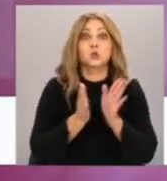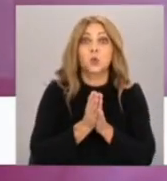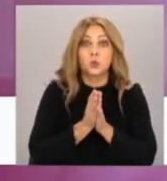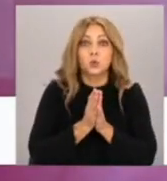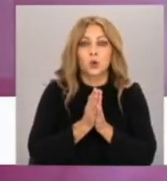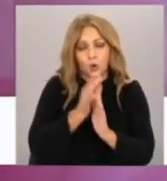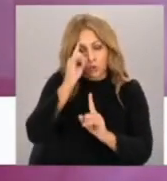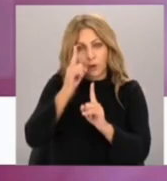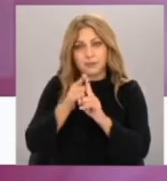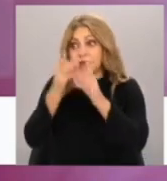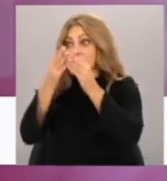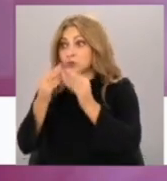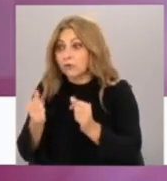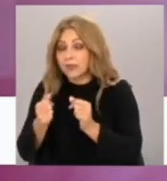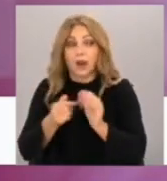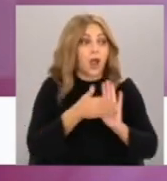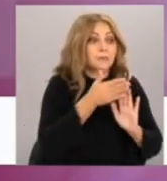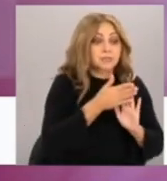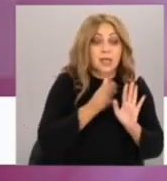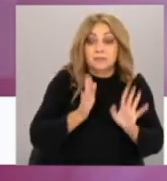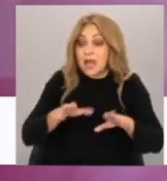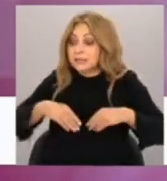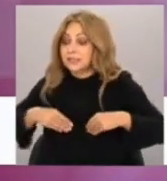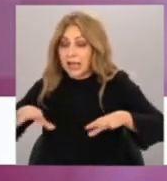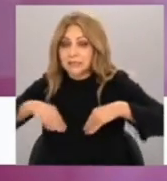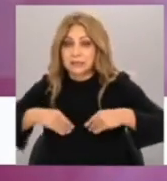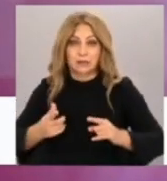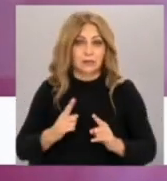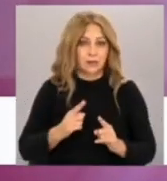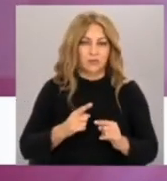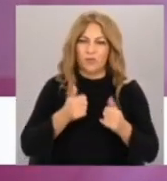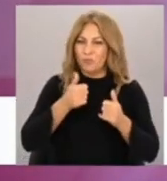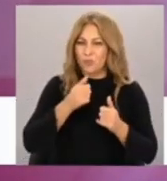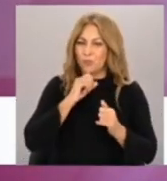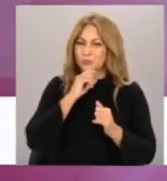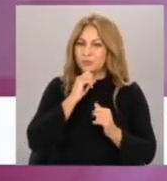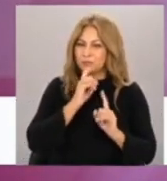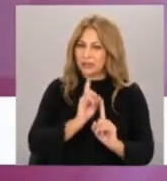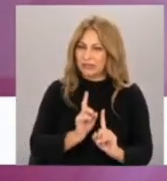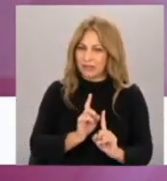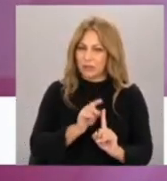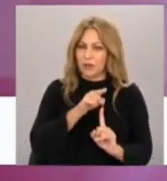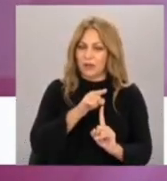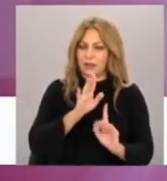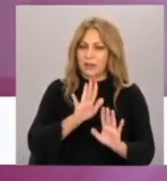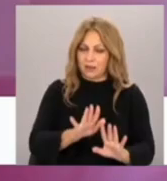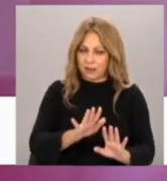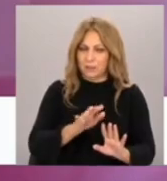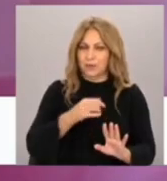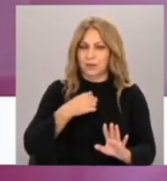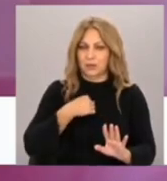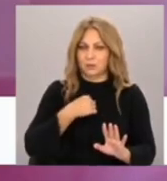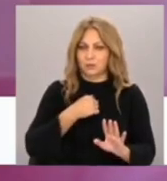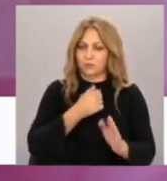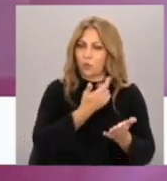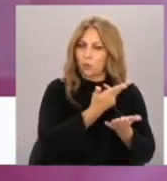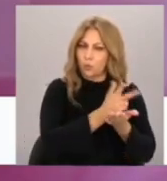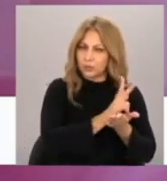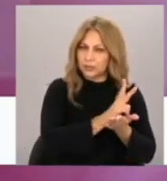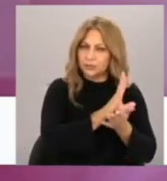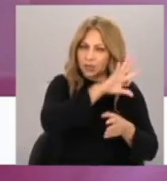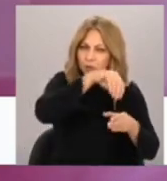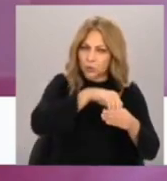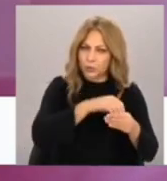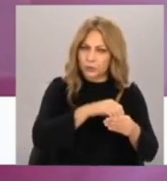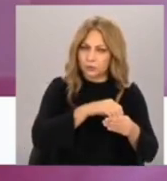resolver o problema não é boa conselheira a noção de alarme de emergência e tem sido usada por certa esquerda na qual não inclui o livro